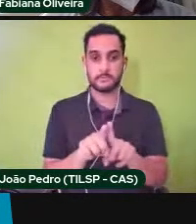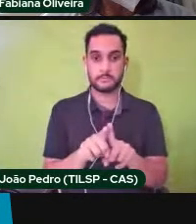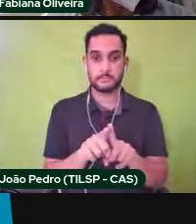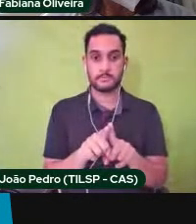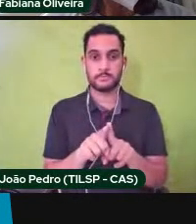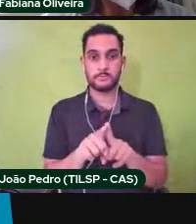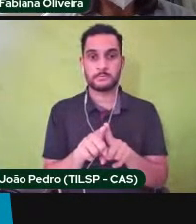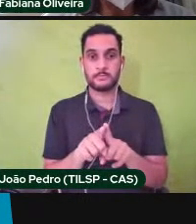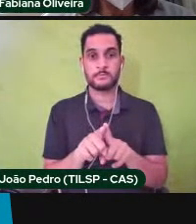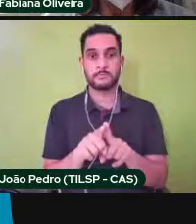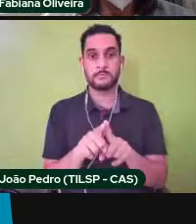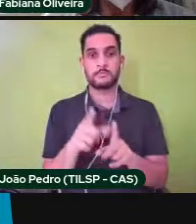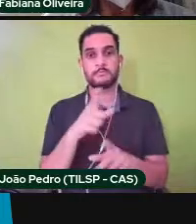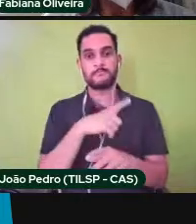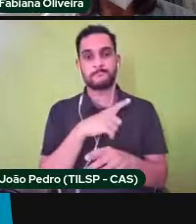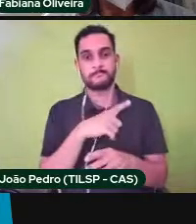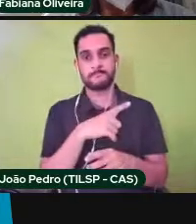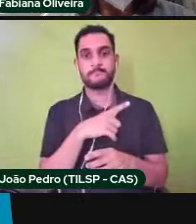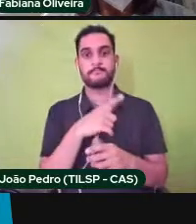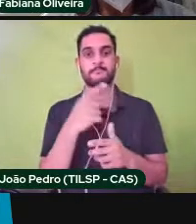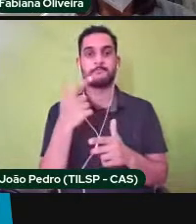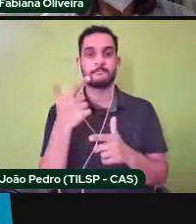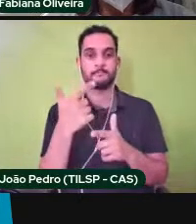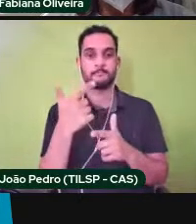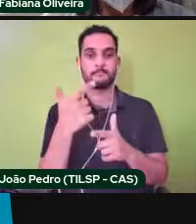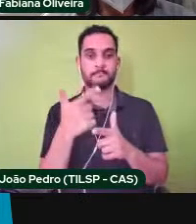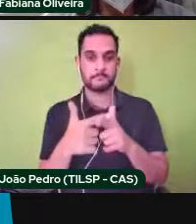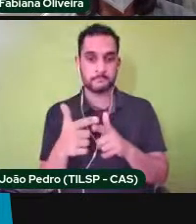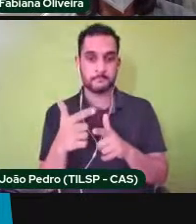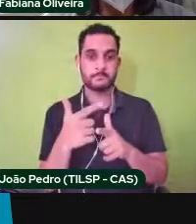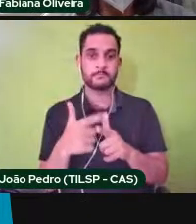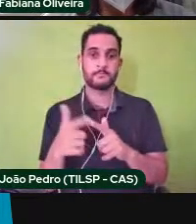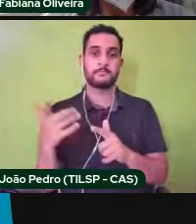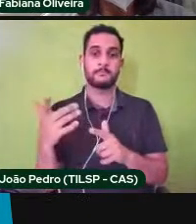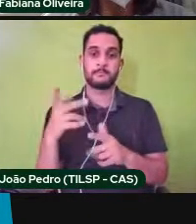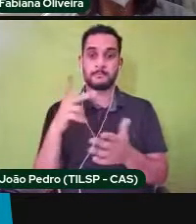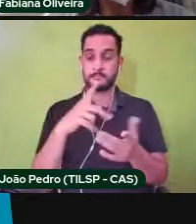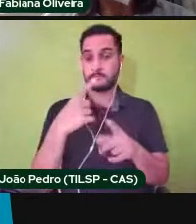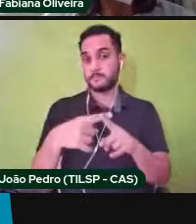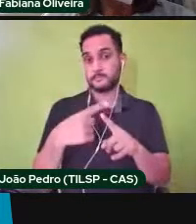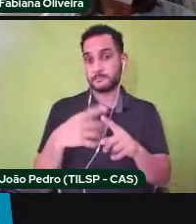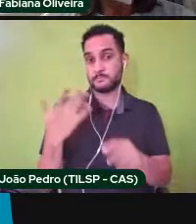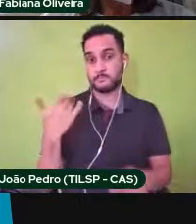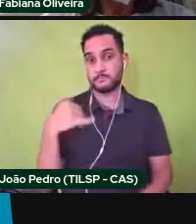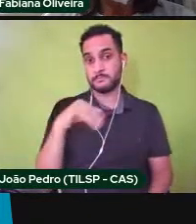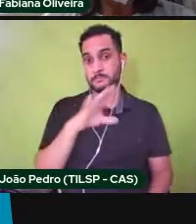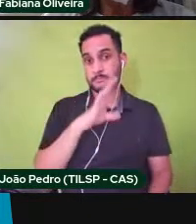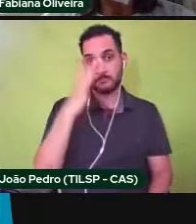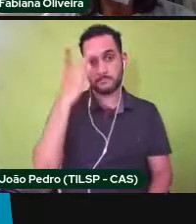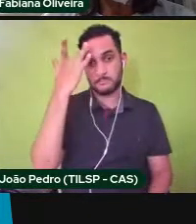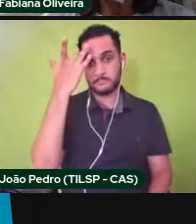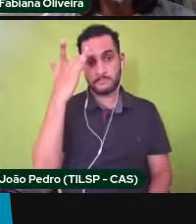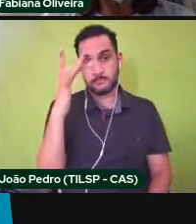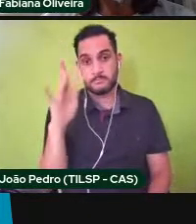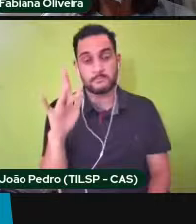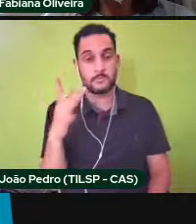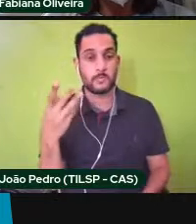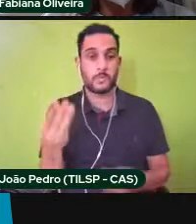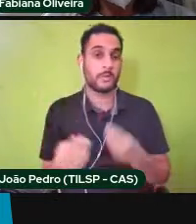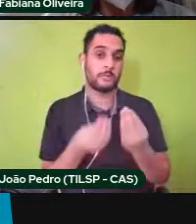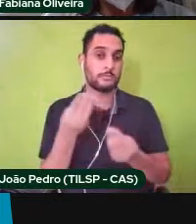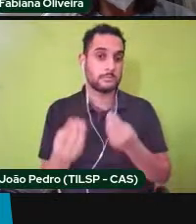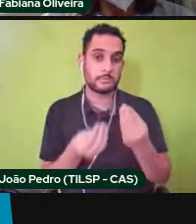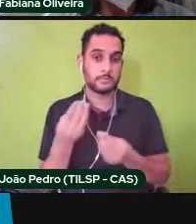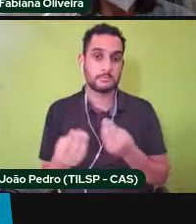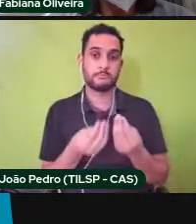de grandes aflições, porque, na verdade, nós não sabemos como que